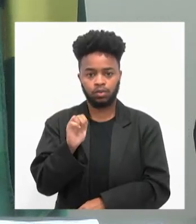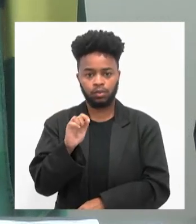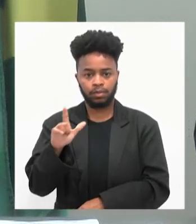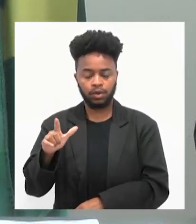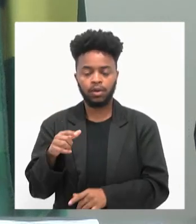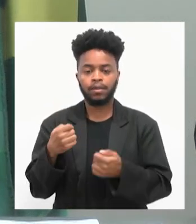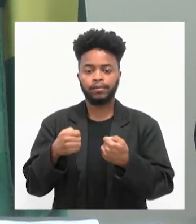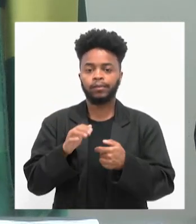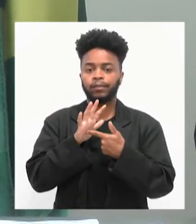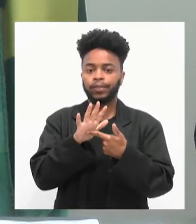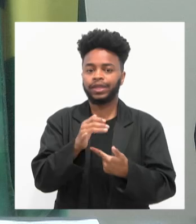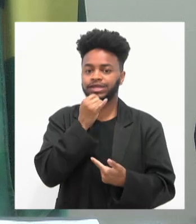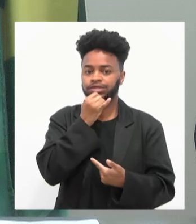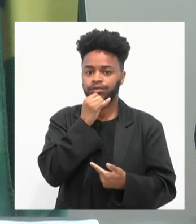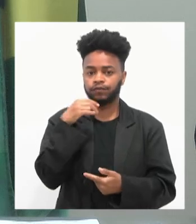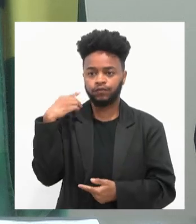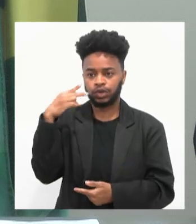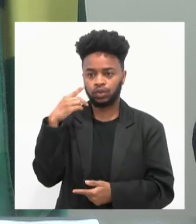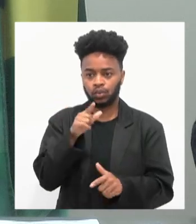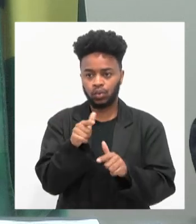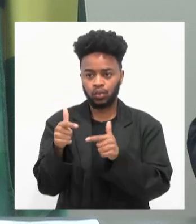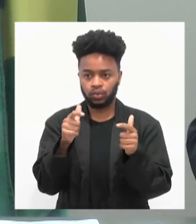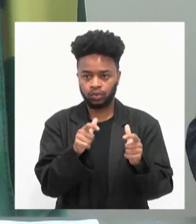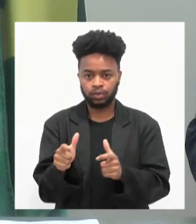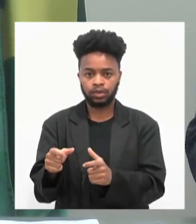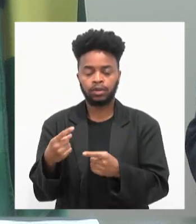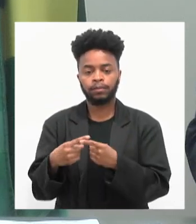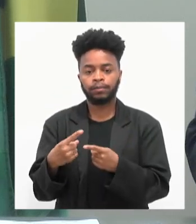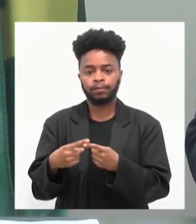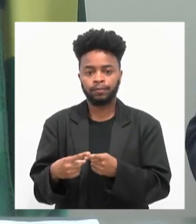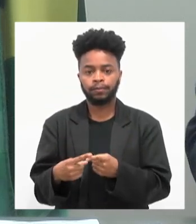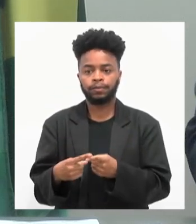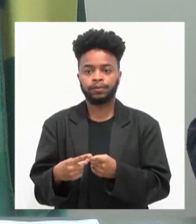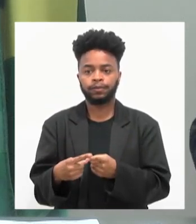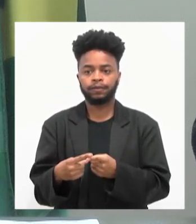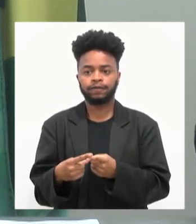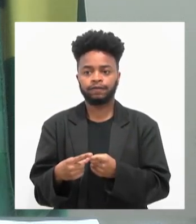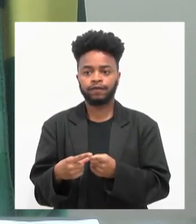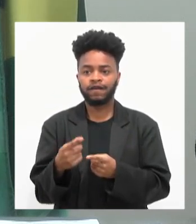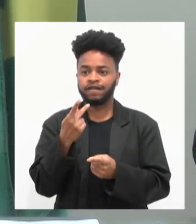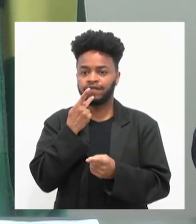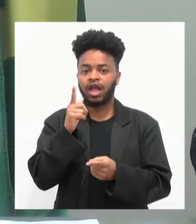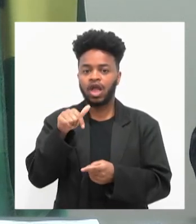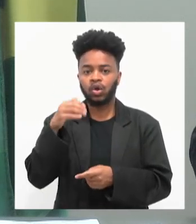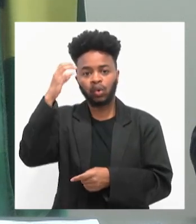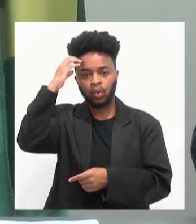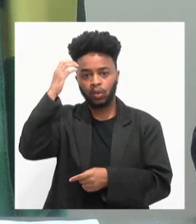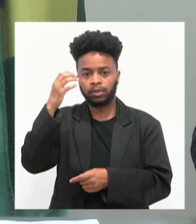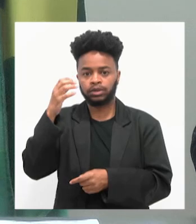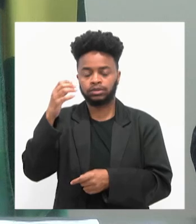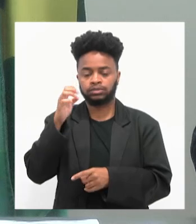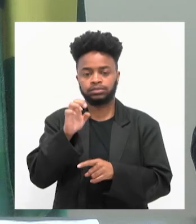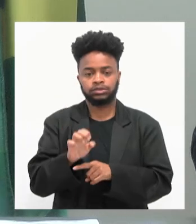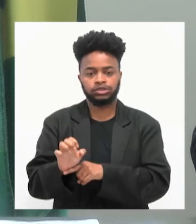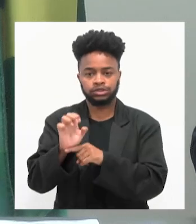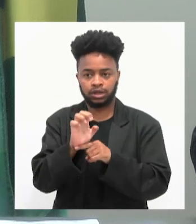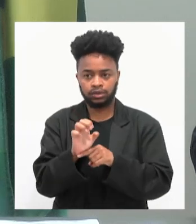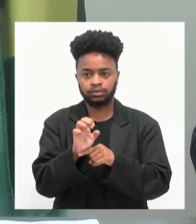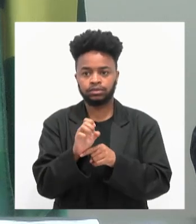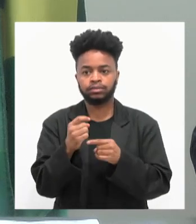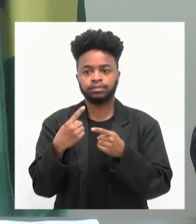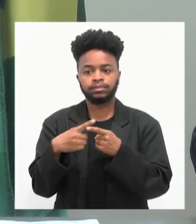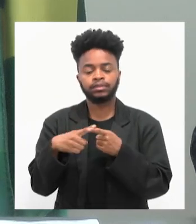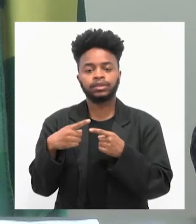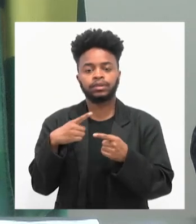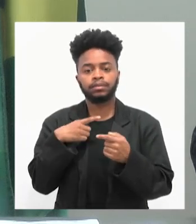vereadores dos outros municípios. Porque acaba caindo na conta do governo do Estado, e aí, Coronel Luciano, isso também recai sobre a PM, o apoio que a